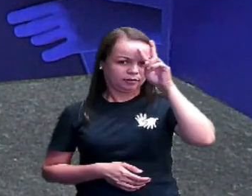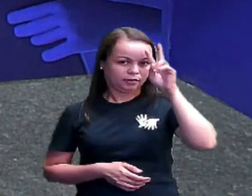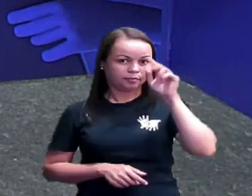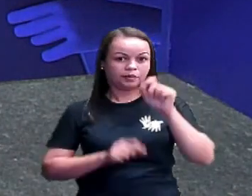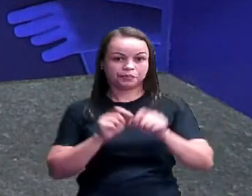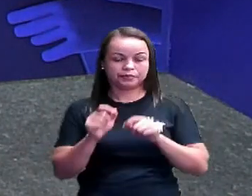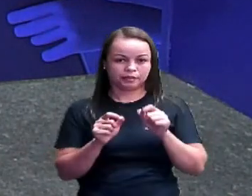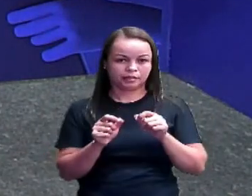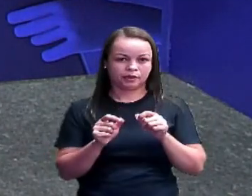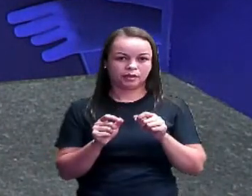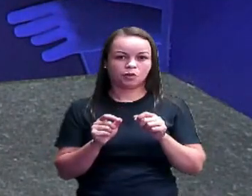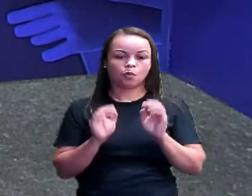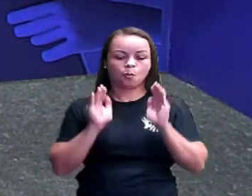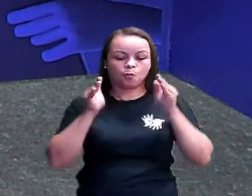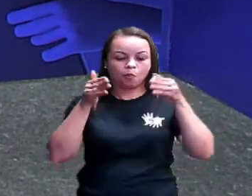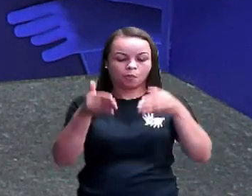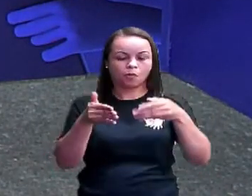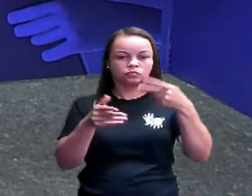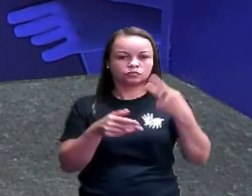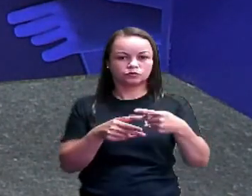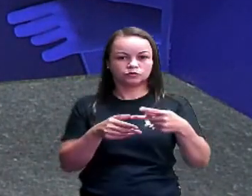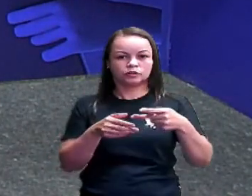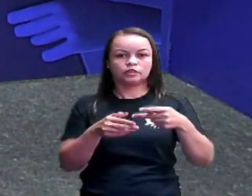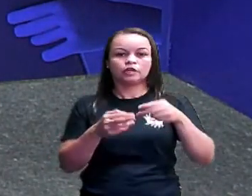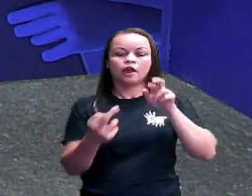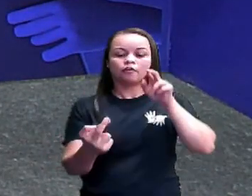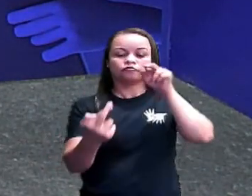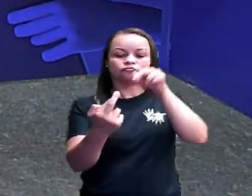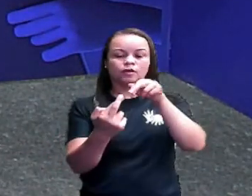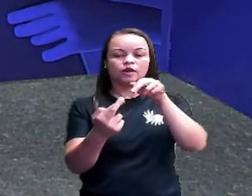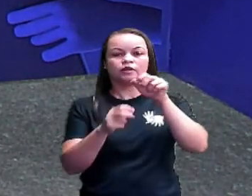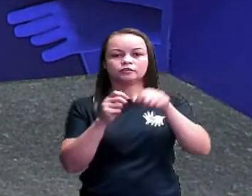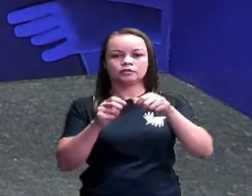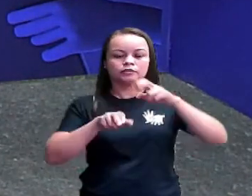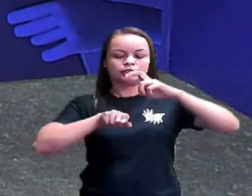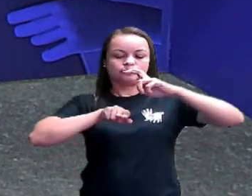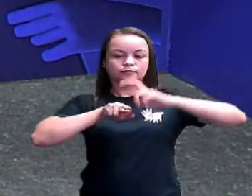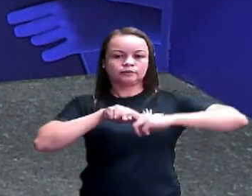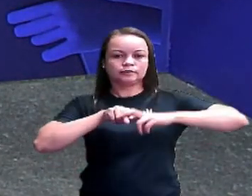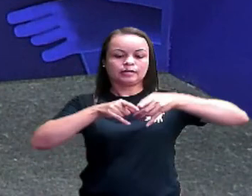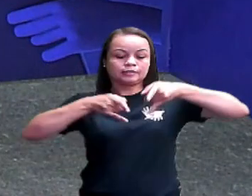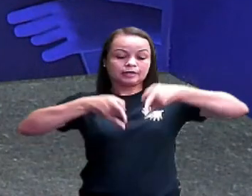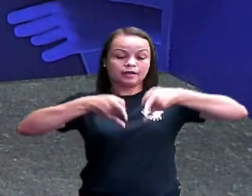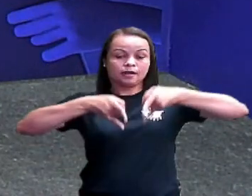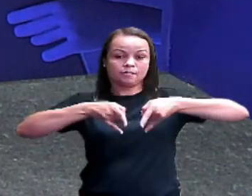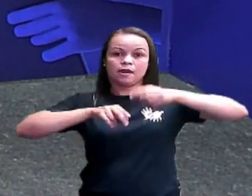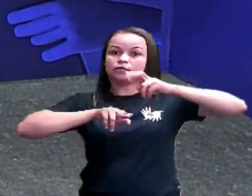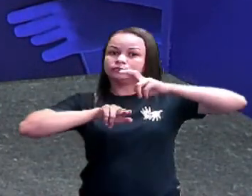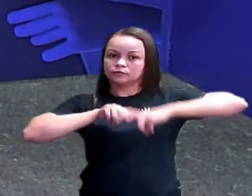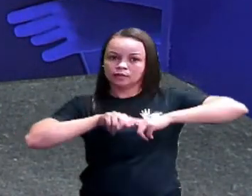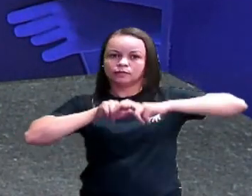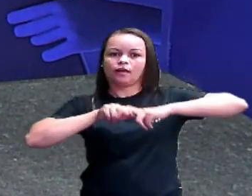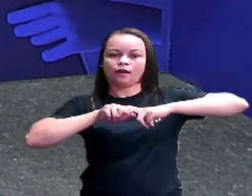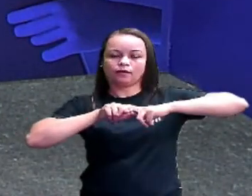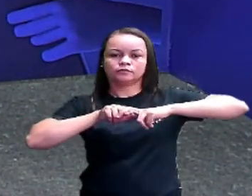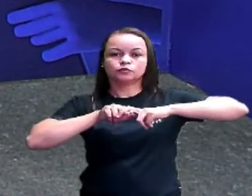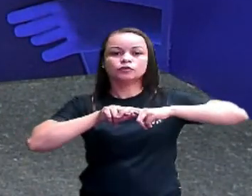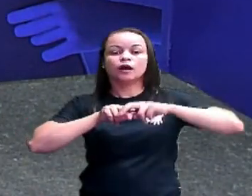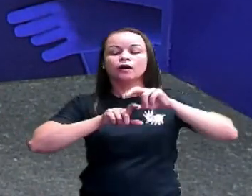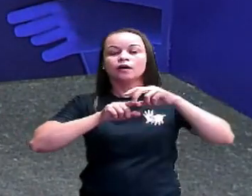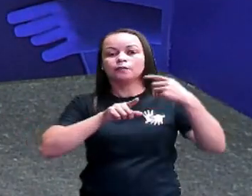o ponto de referência você tem que estar onde? Sentado na sua cama. Porque o ponto